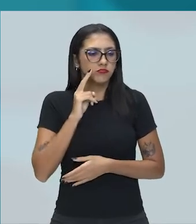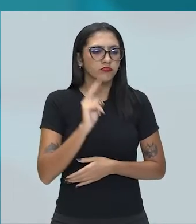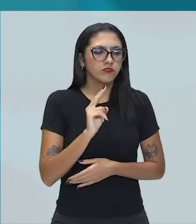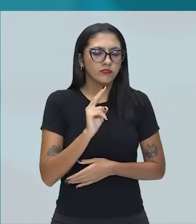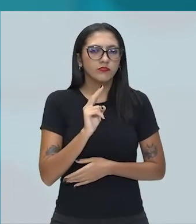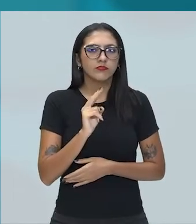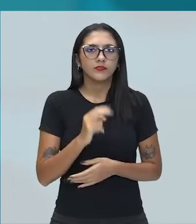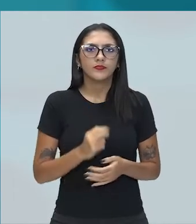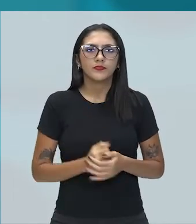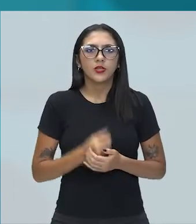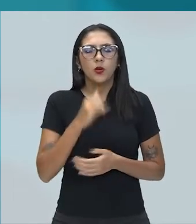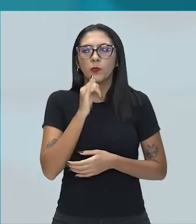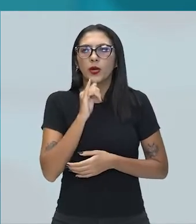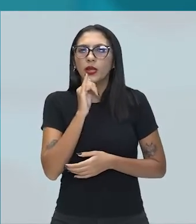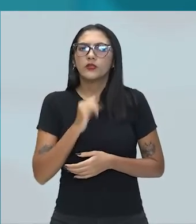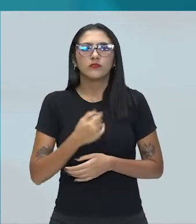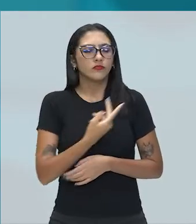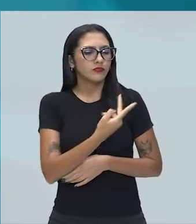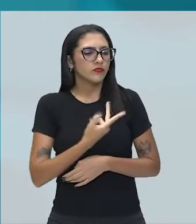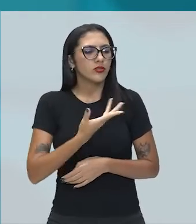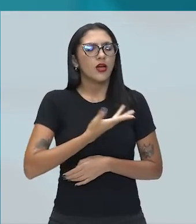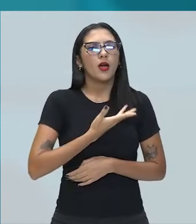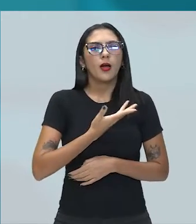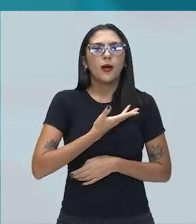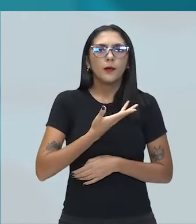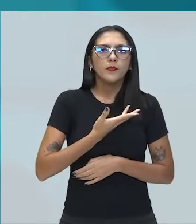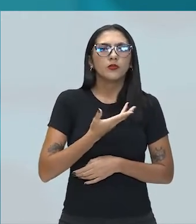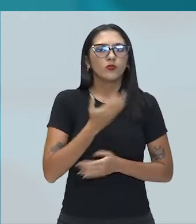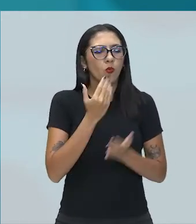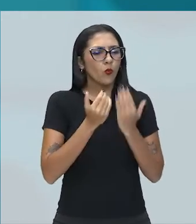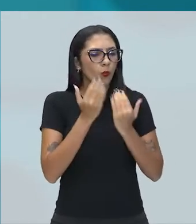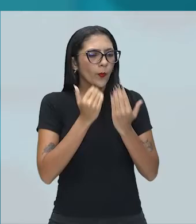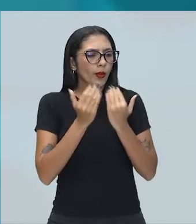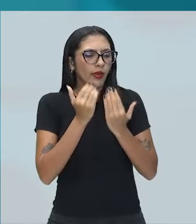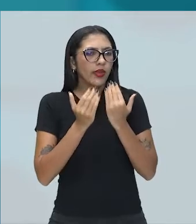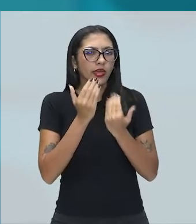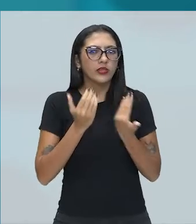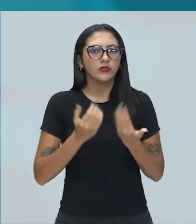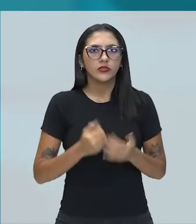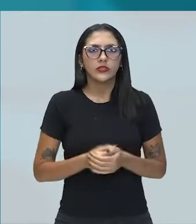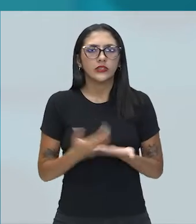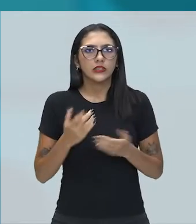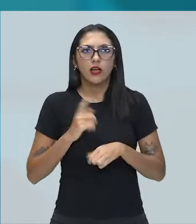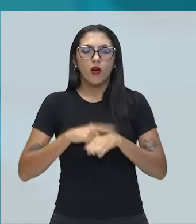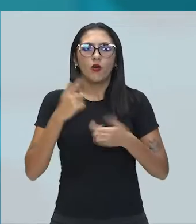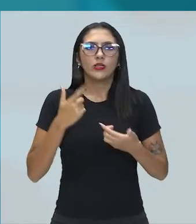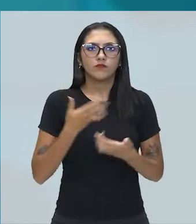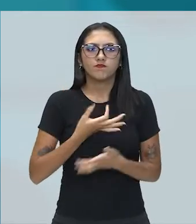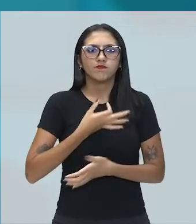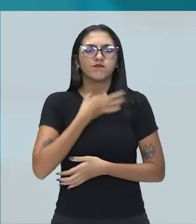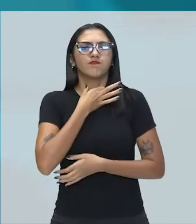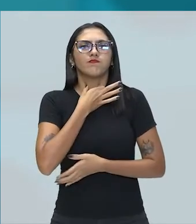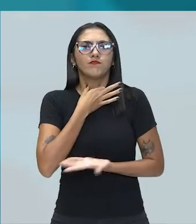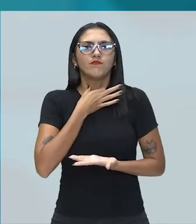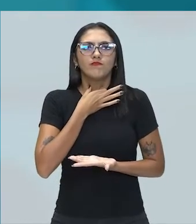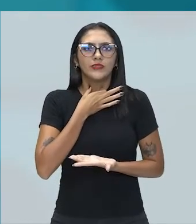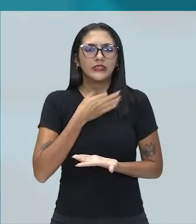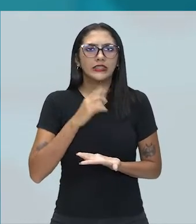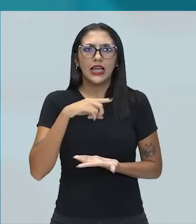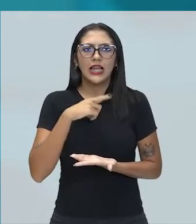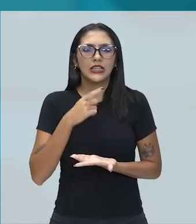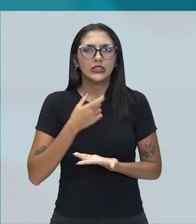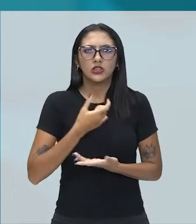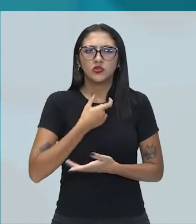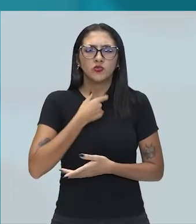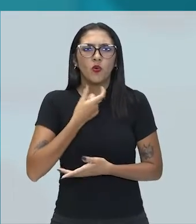ali você está lanchando com seu amigo está comendo alguma coisa e do nada ele se engasga. Essa pessoa começa